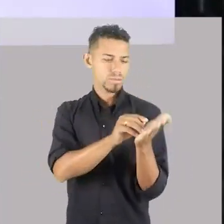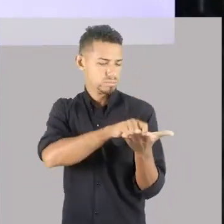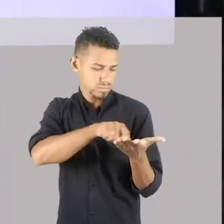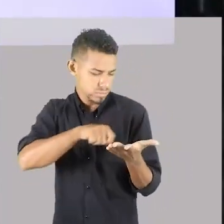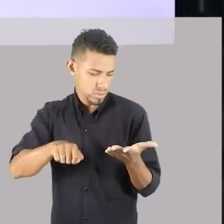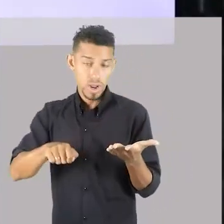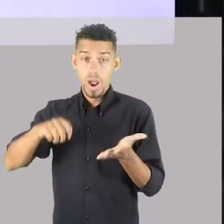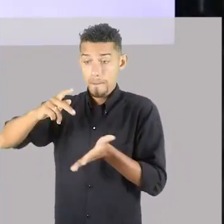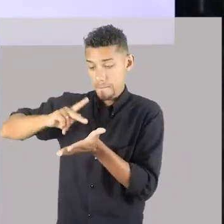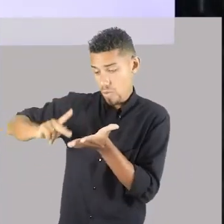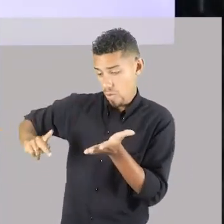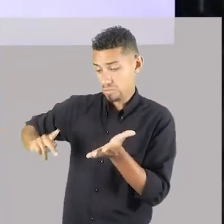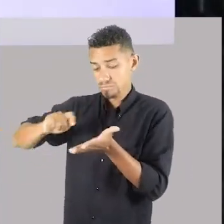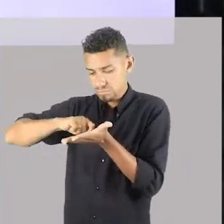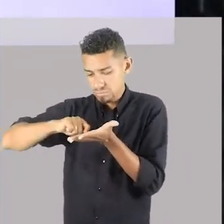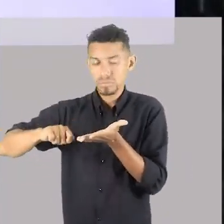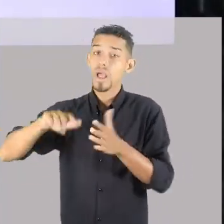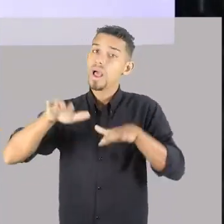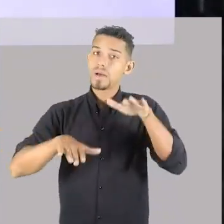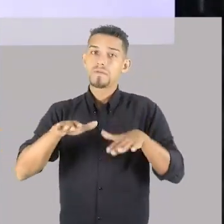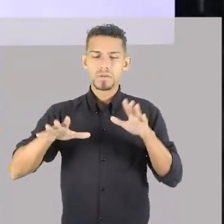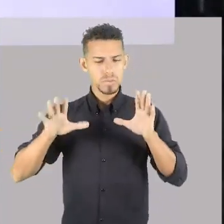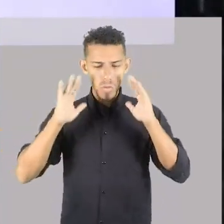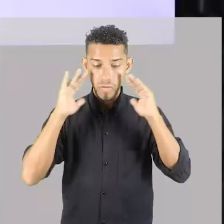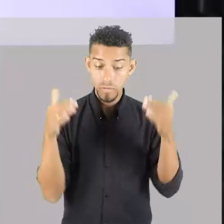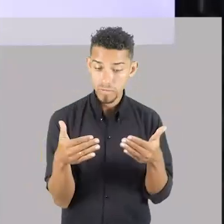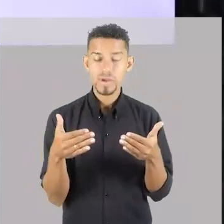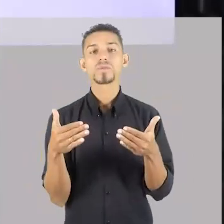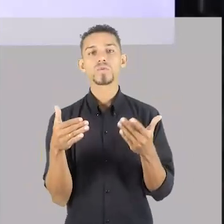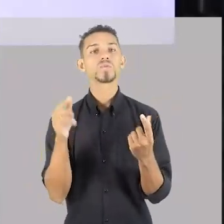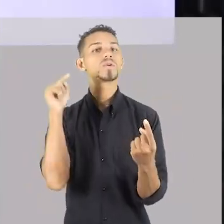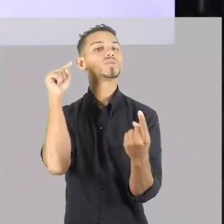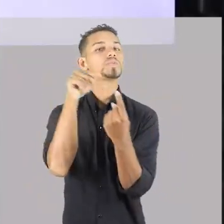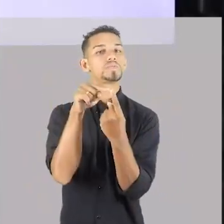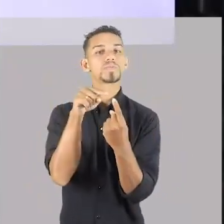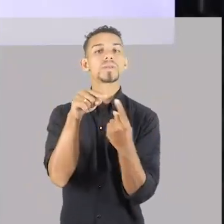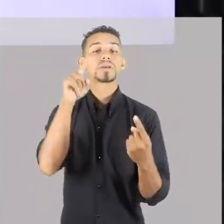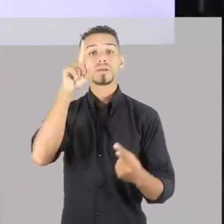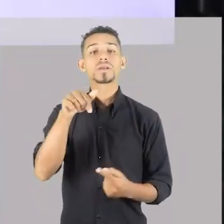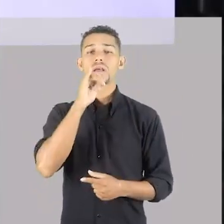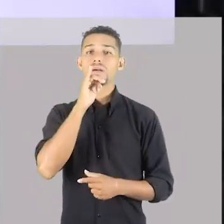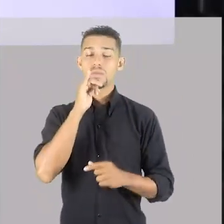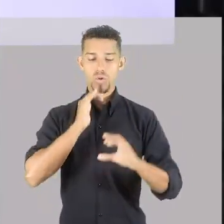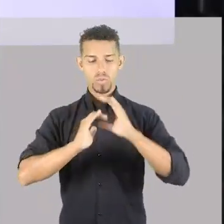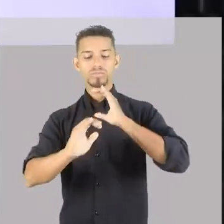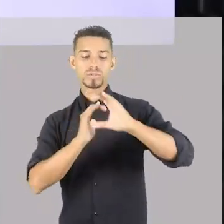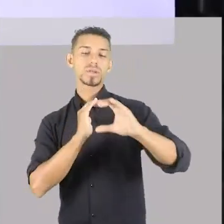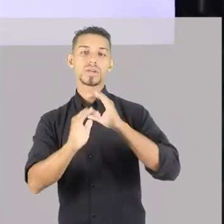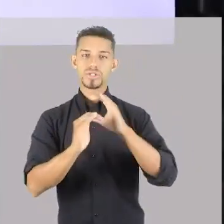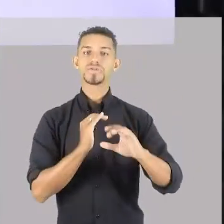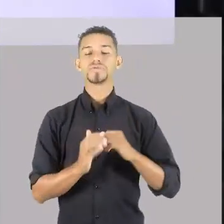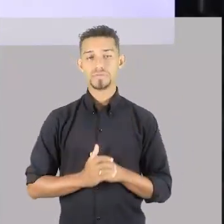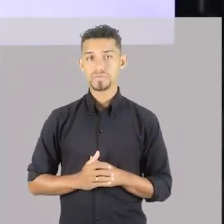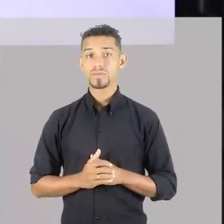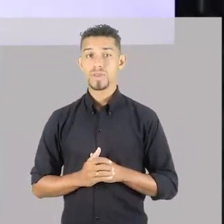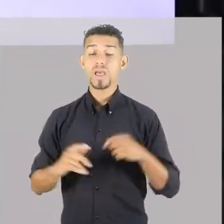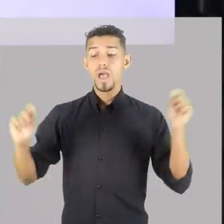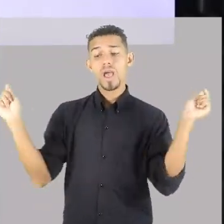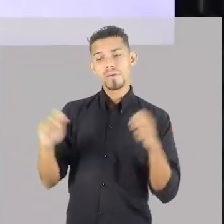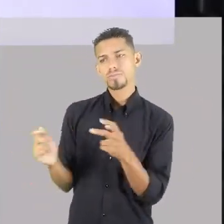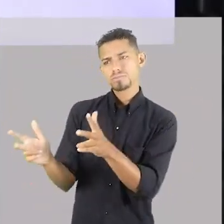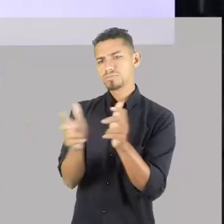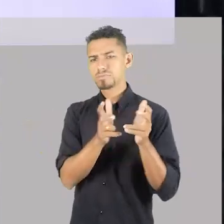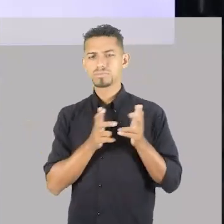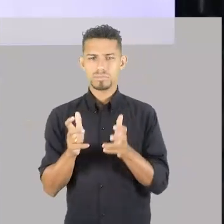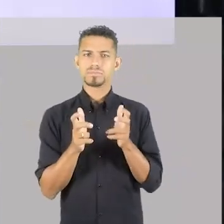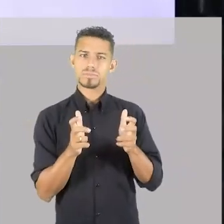vezes que o poeta escreve, eles estão escrevendo com uma intenção comunicativa. Eu posso perceber